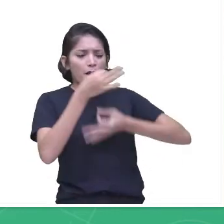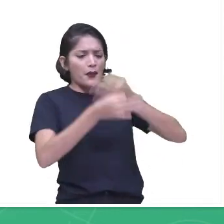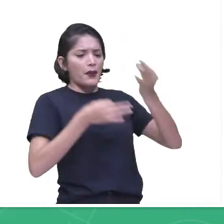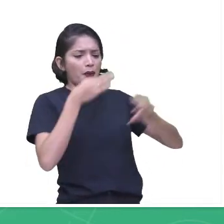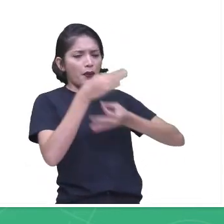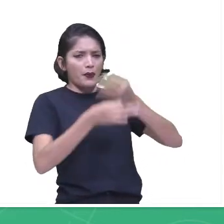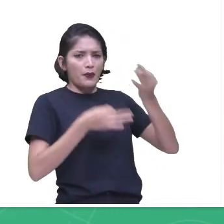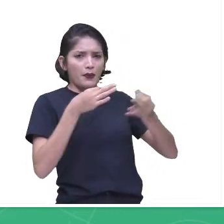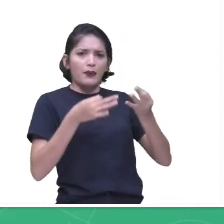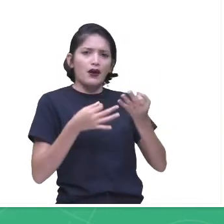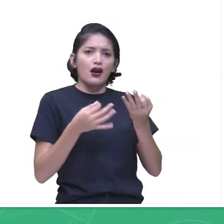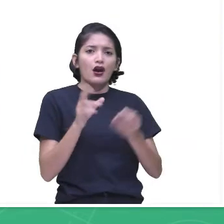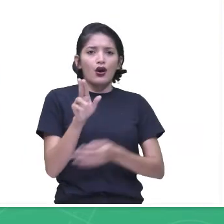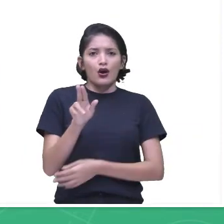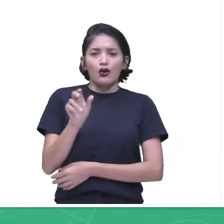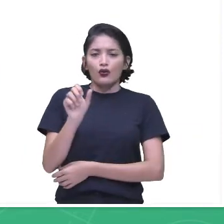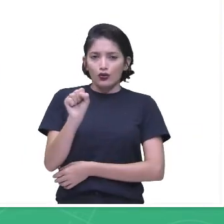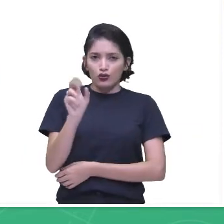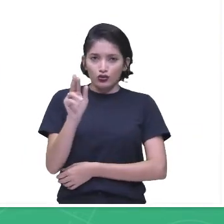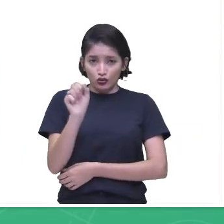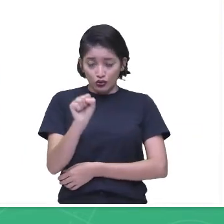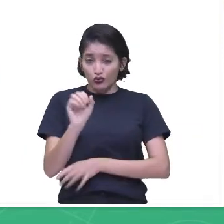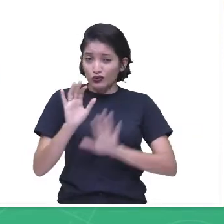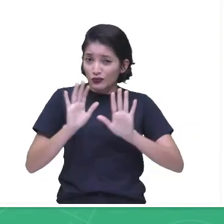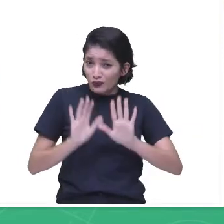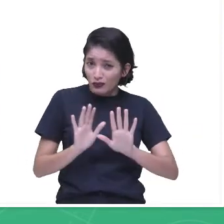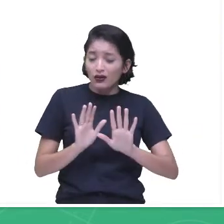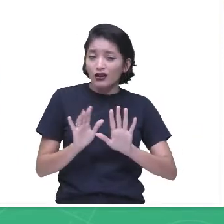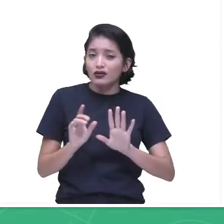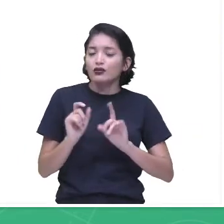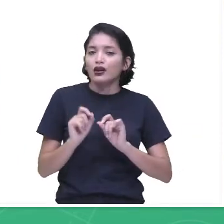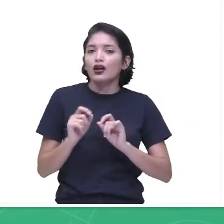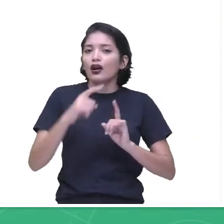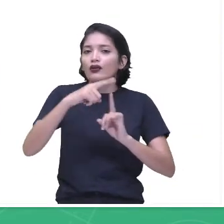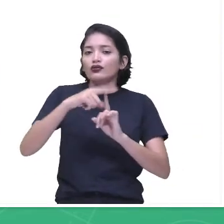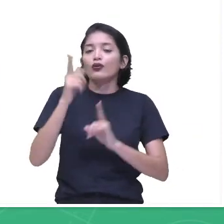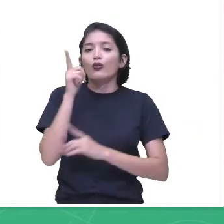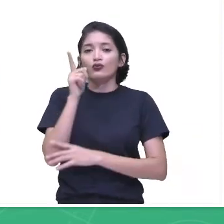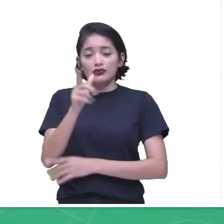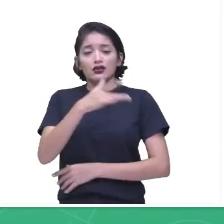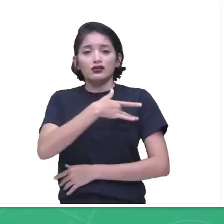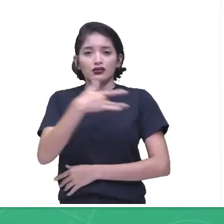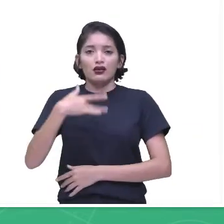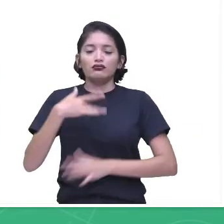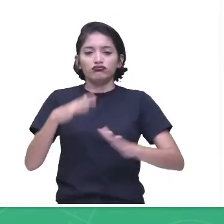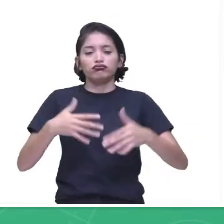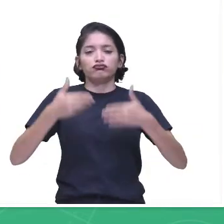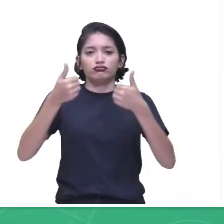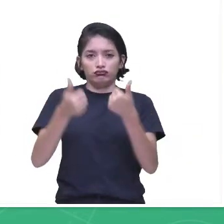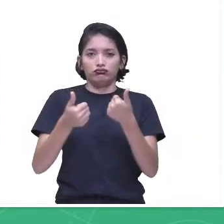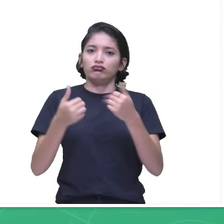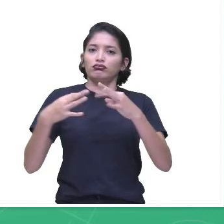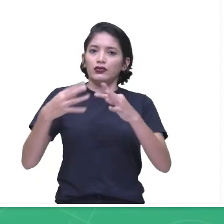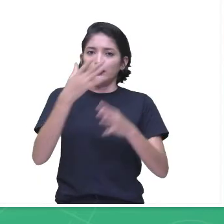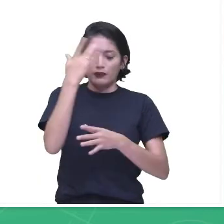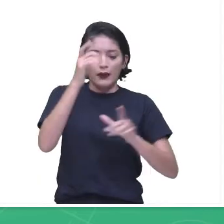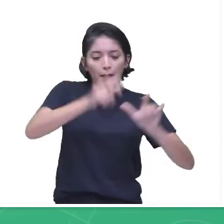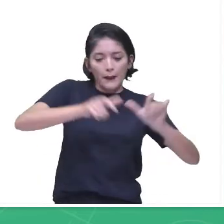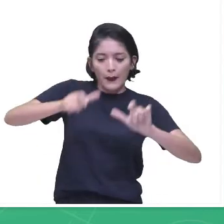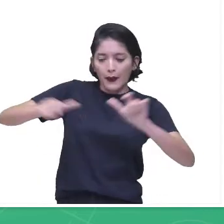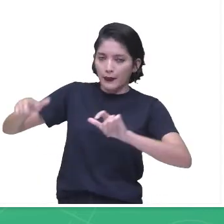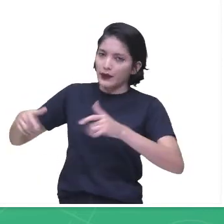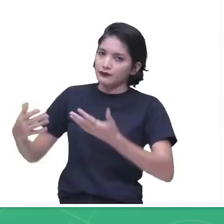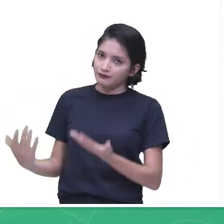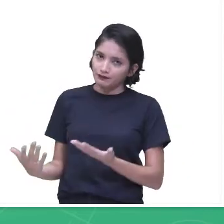o nosso SUS, mas é uma forma de garantir saúde de qualidade para todos.